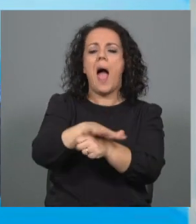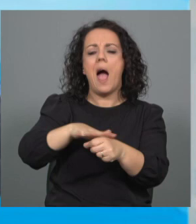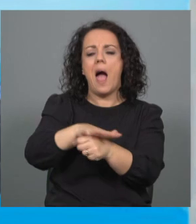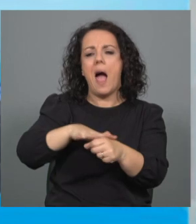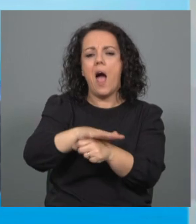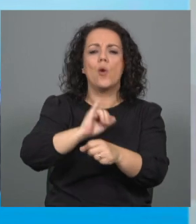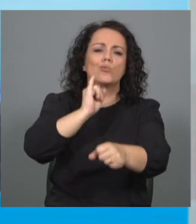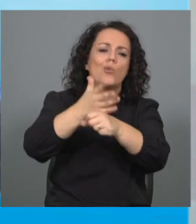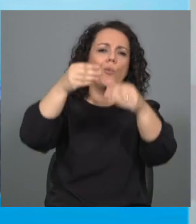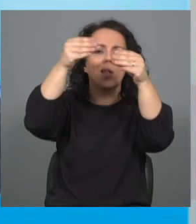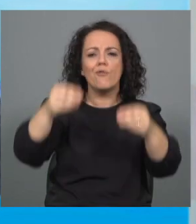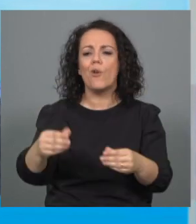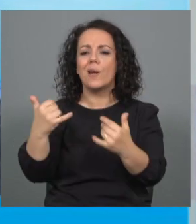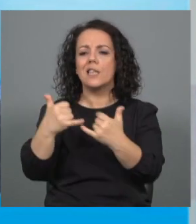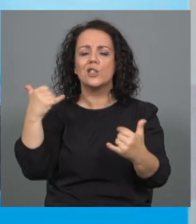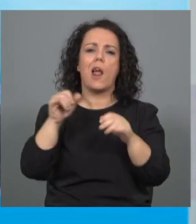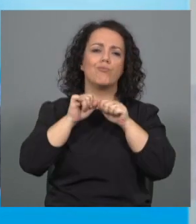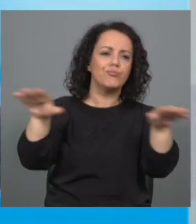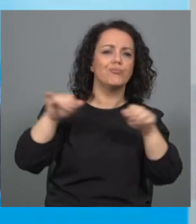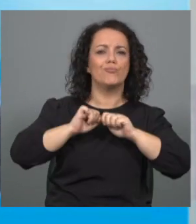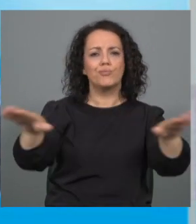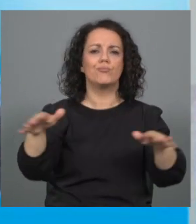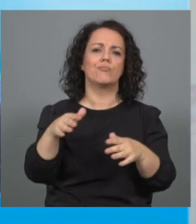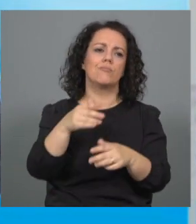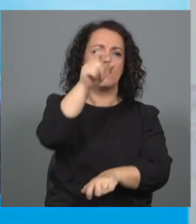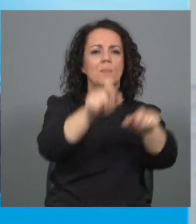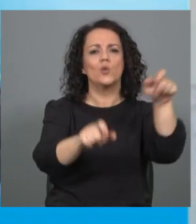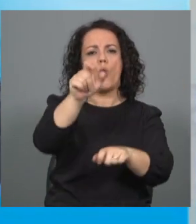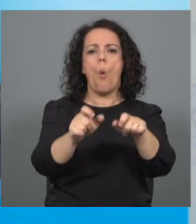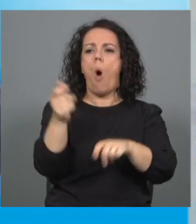noutras plataformas digitais onde as pessoas possam encontrar, que não fique...